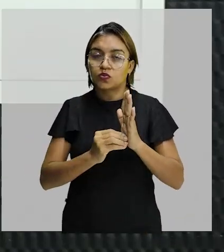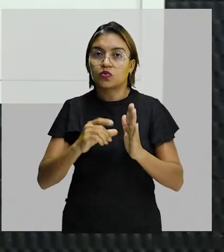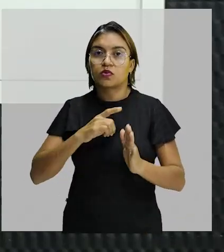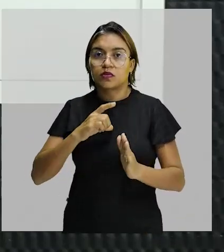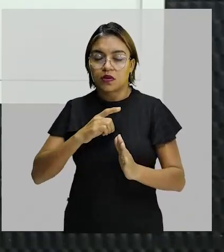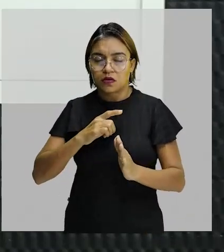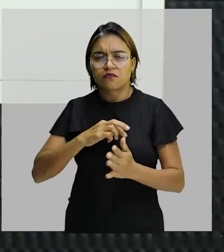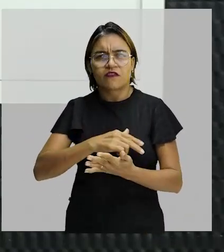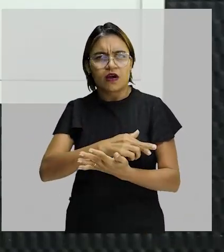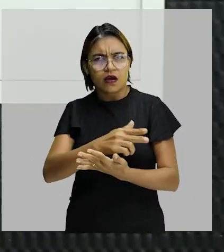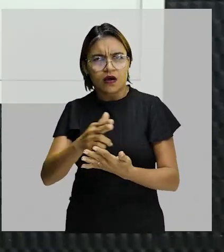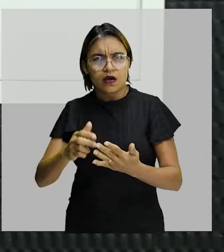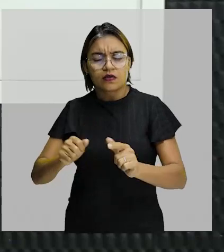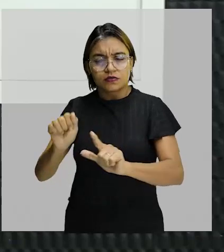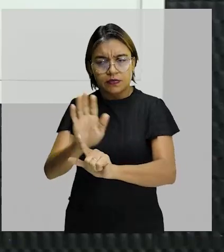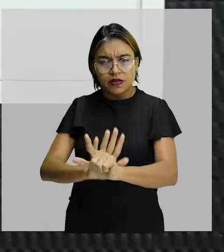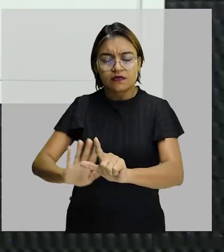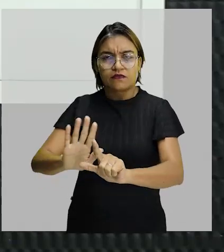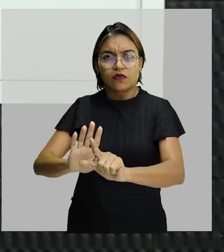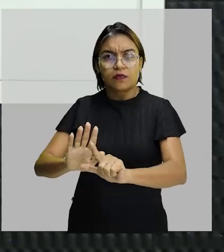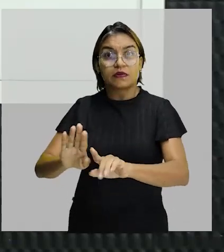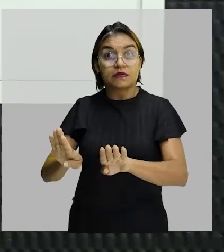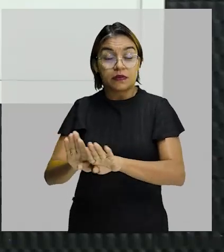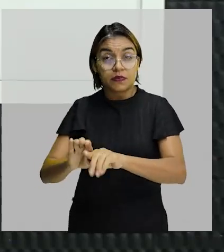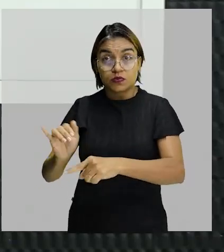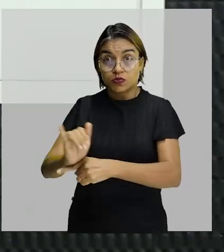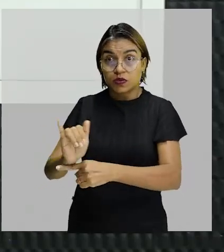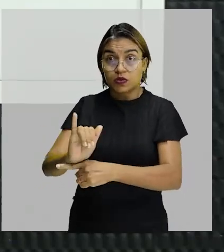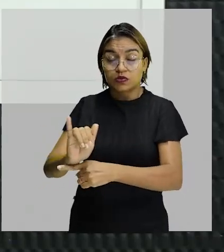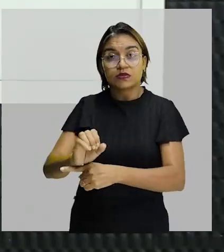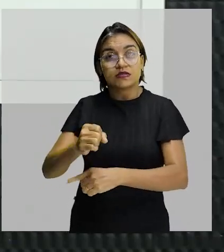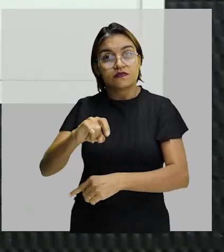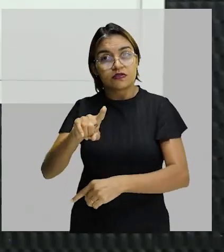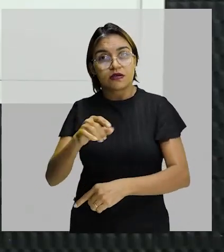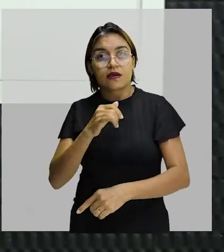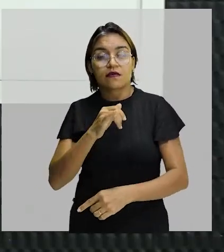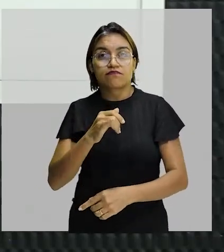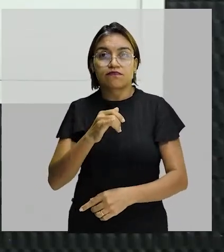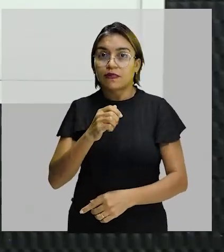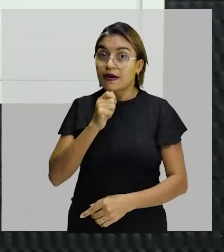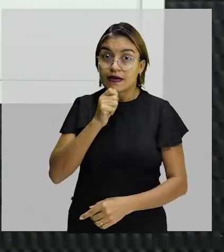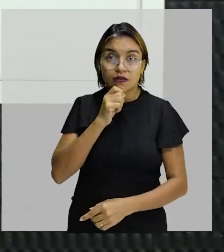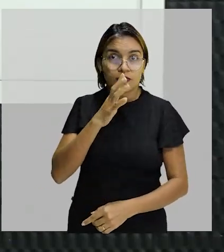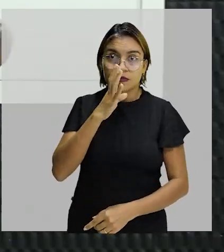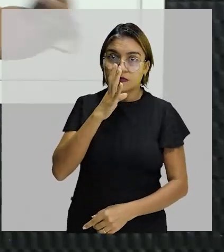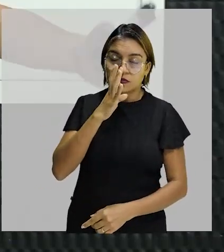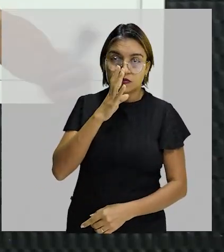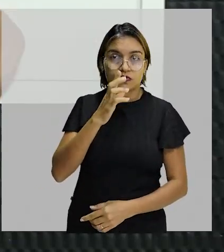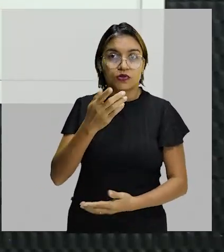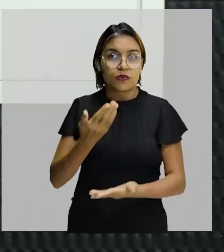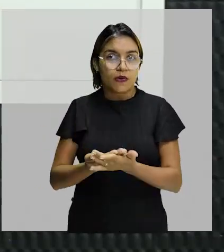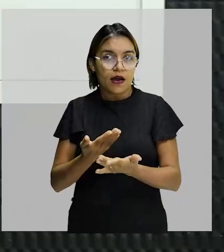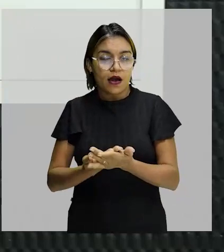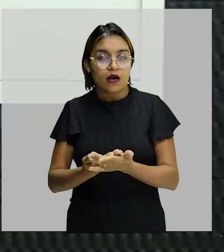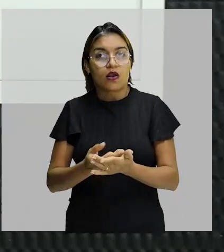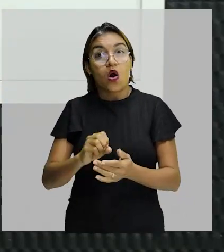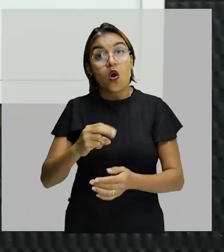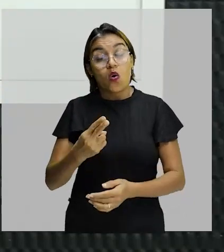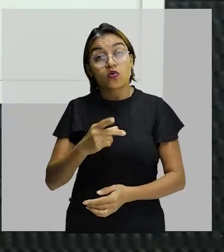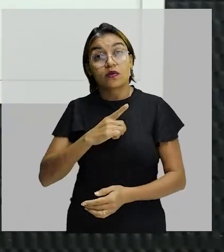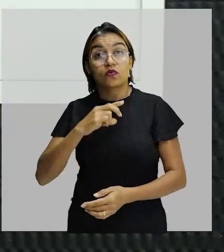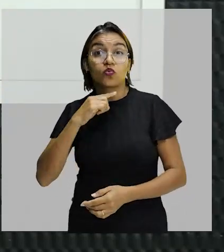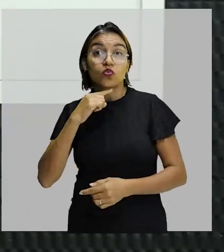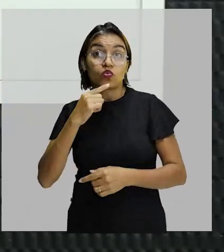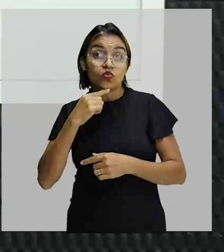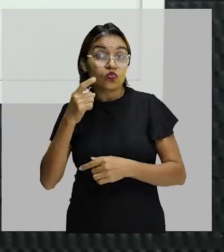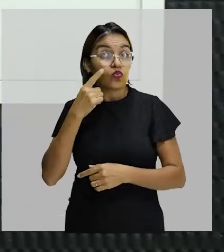disponível para vocês no canal do YouTube, galera. Quem deixou de assistir alguma aula ou teve dúvida ou quer repetir aquela aula, vai lá,